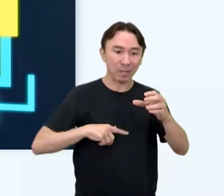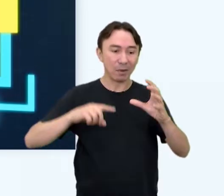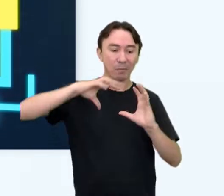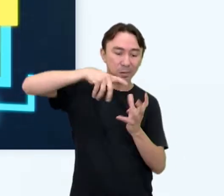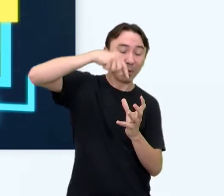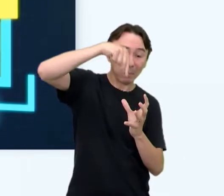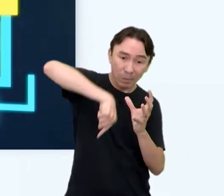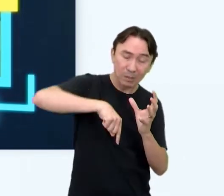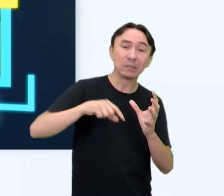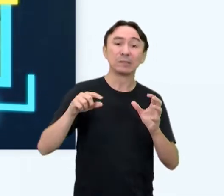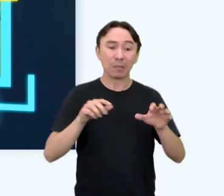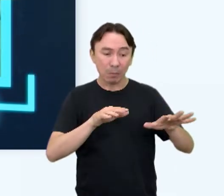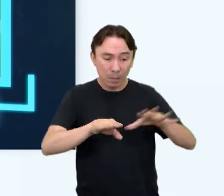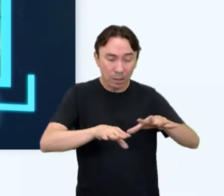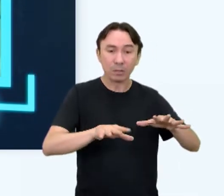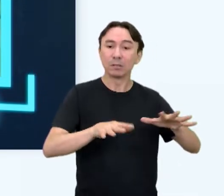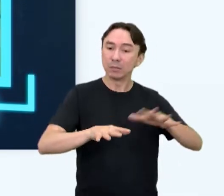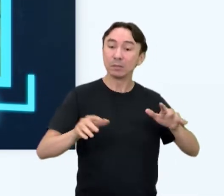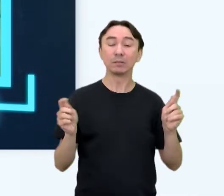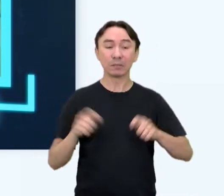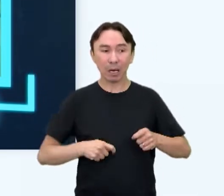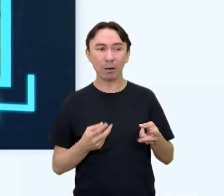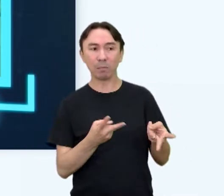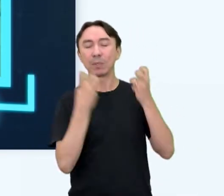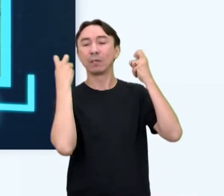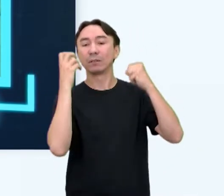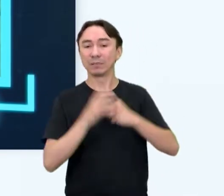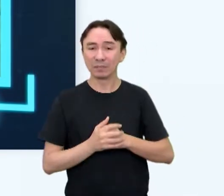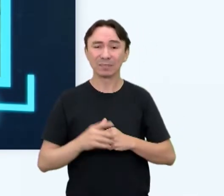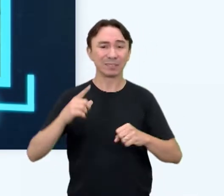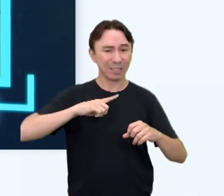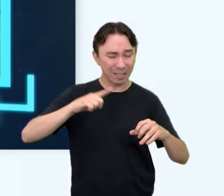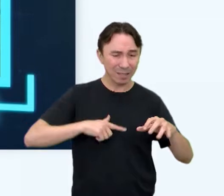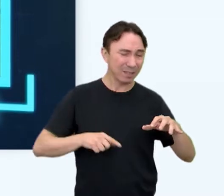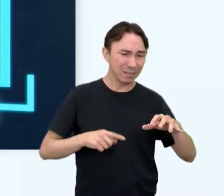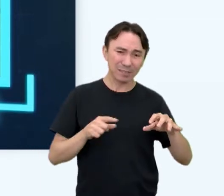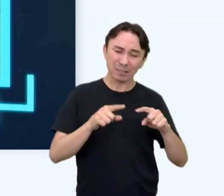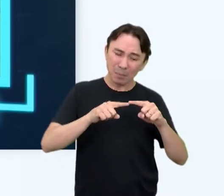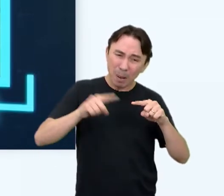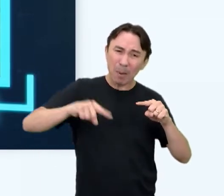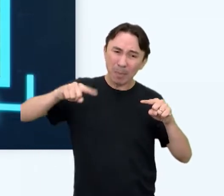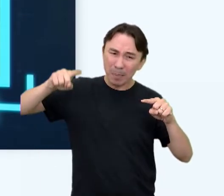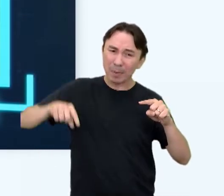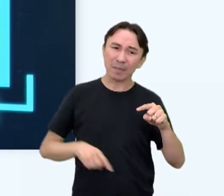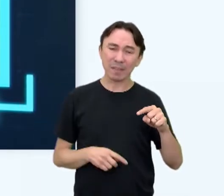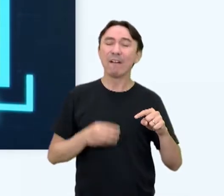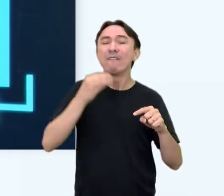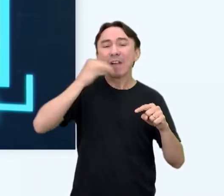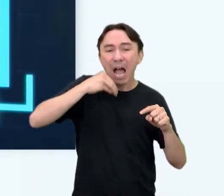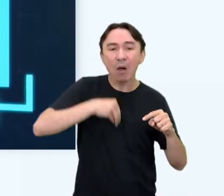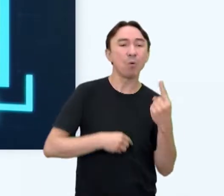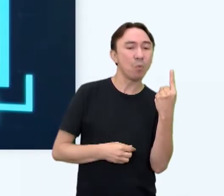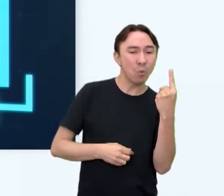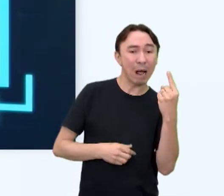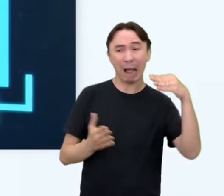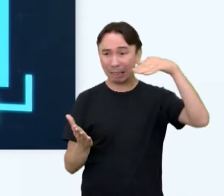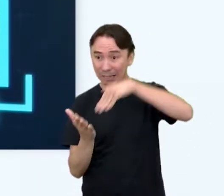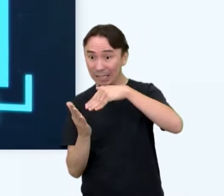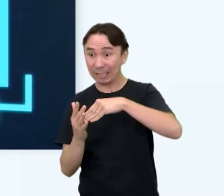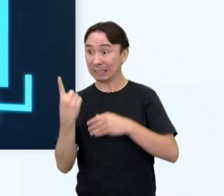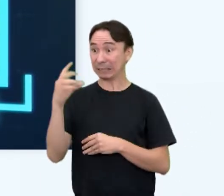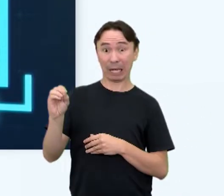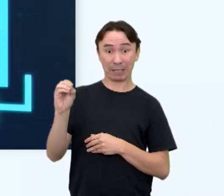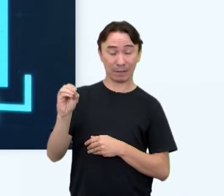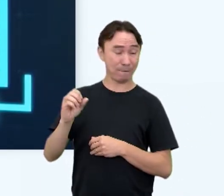medida pela escala Richter, que varia entre 1, muito fraco, e 10, muito forte. O terremoto de